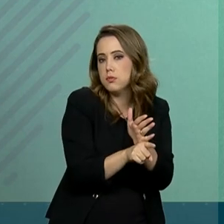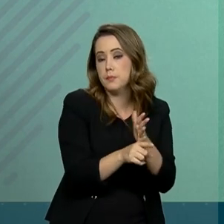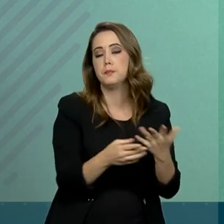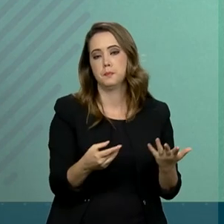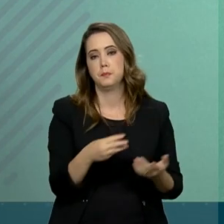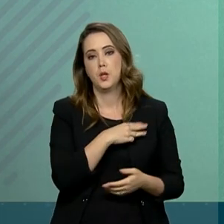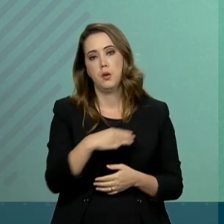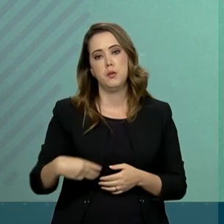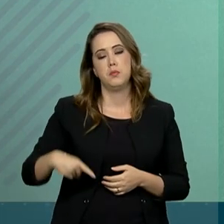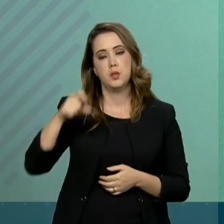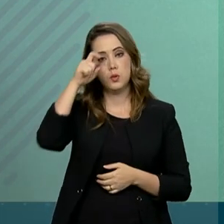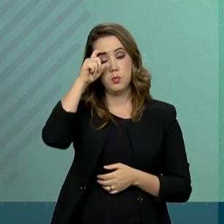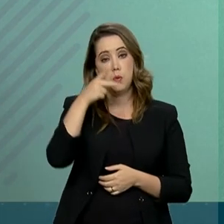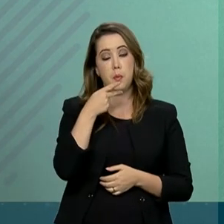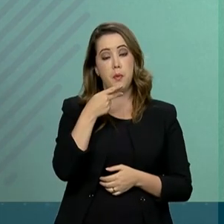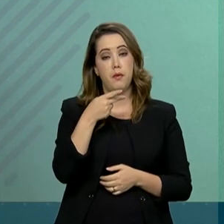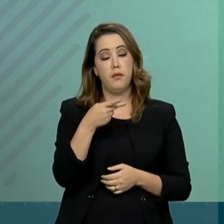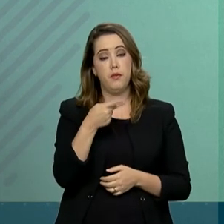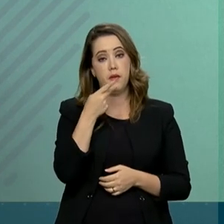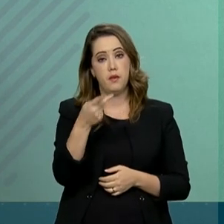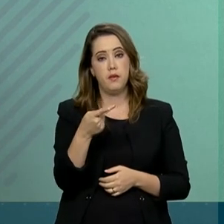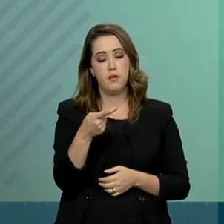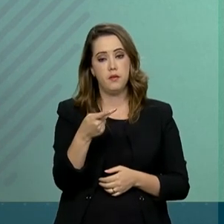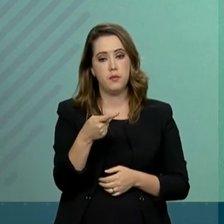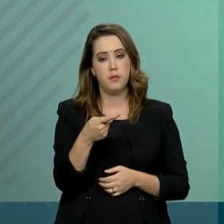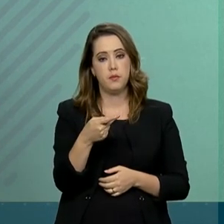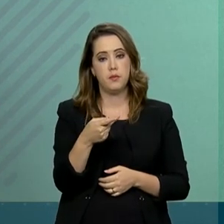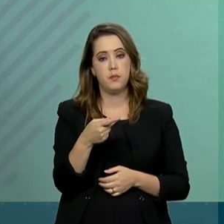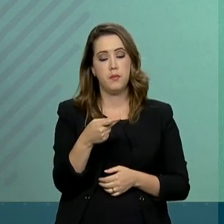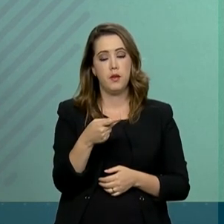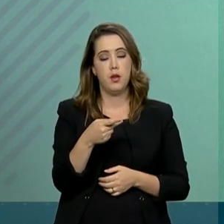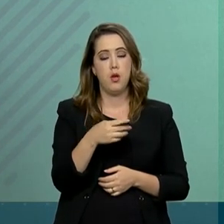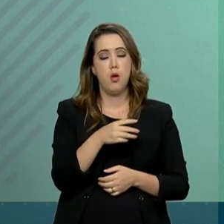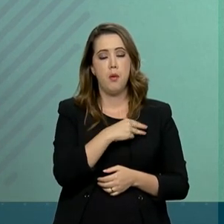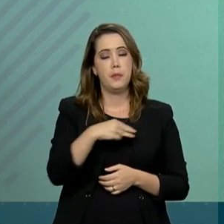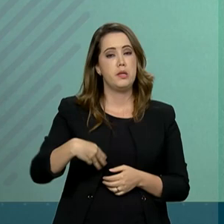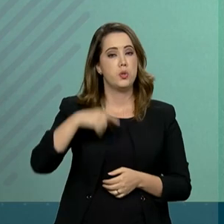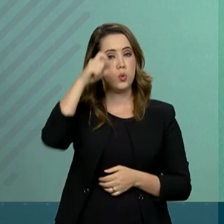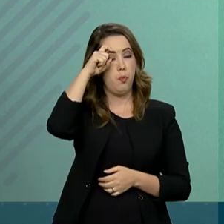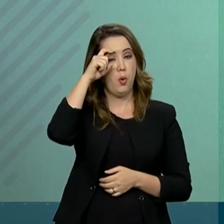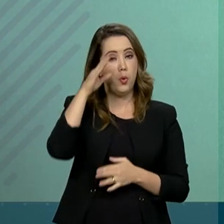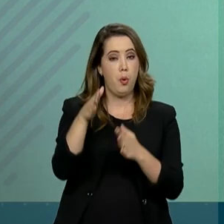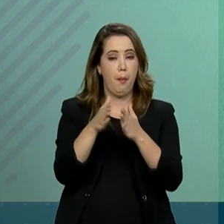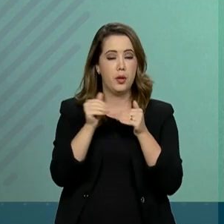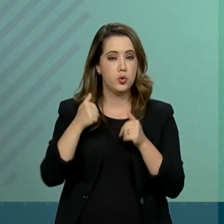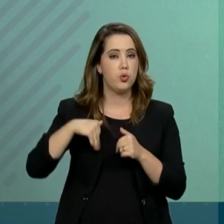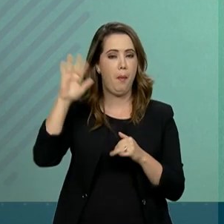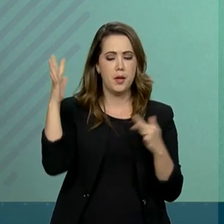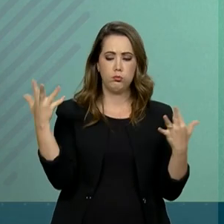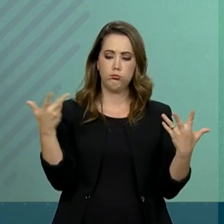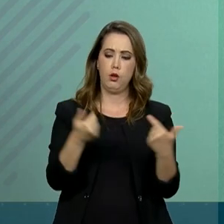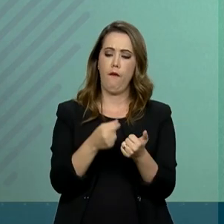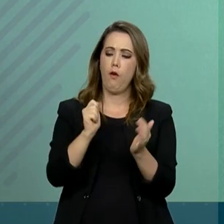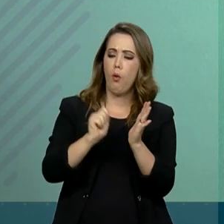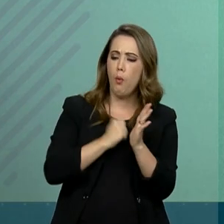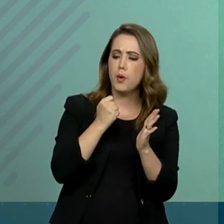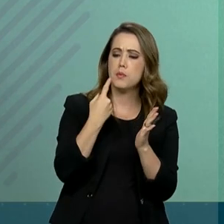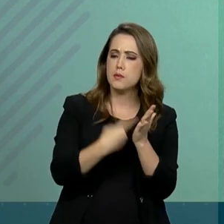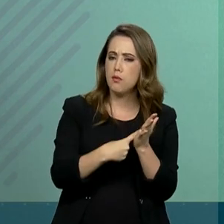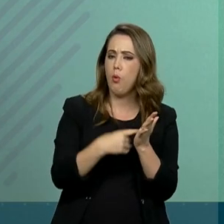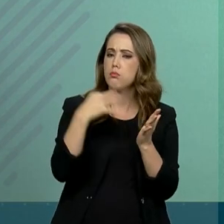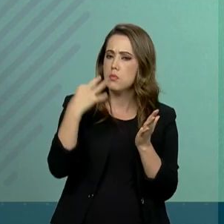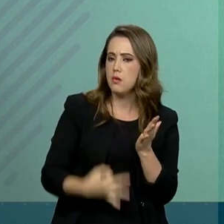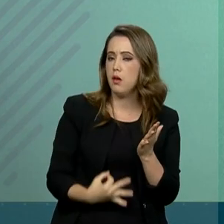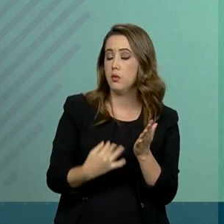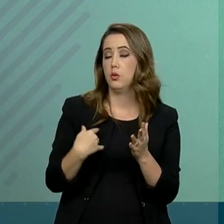pediu para efetividade perdão pediu mais efetividade aos acordos assinados partindo